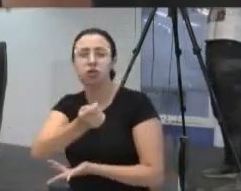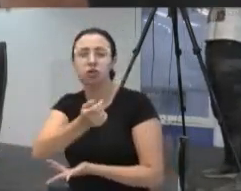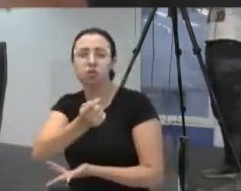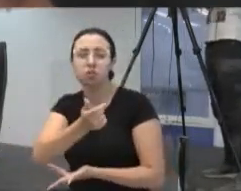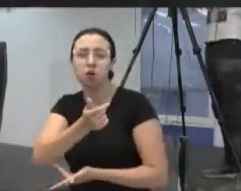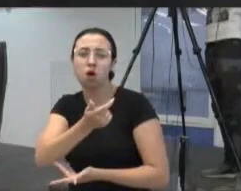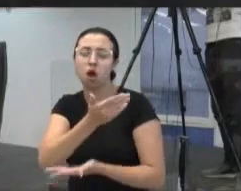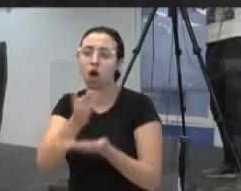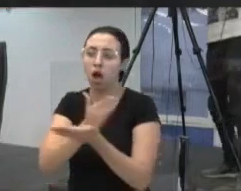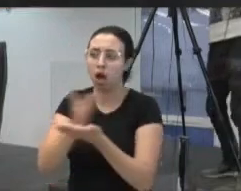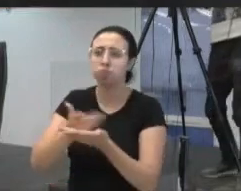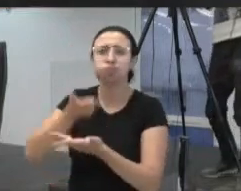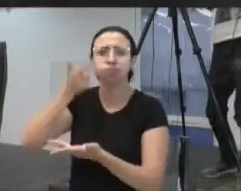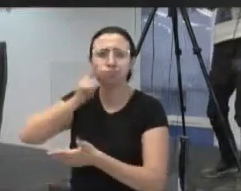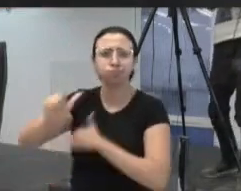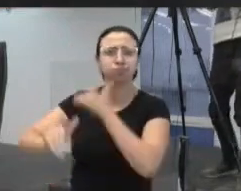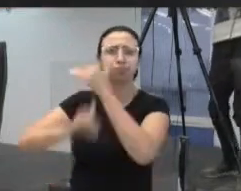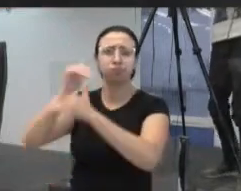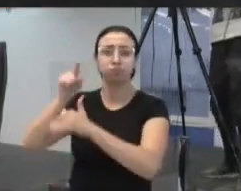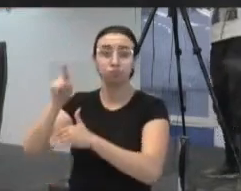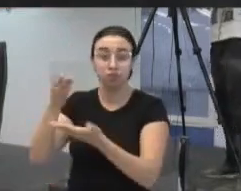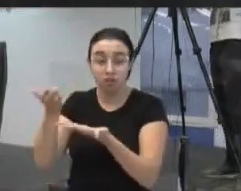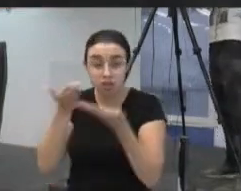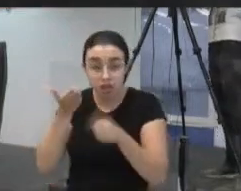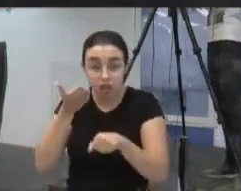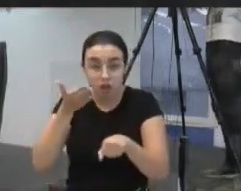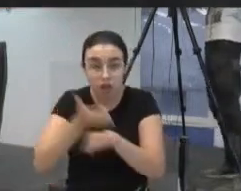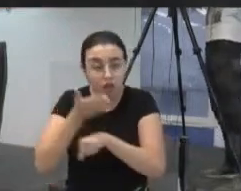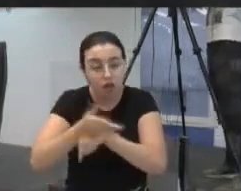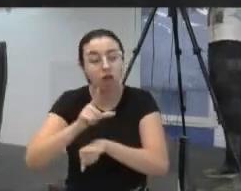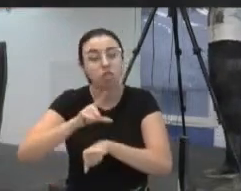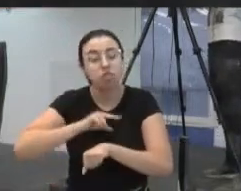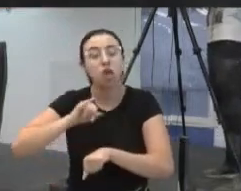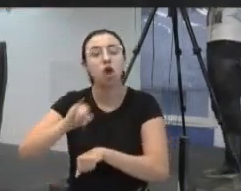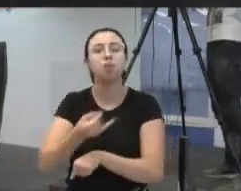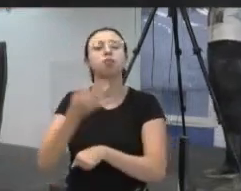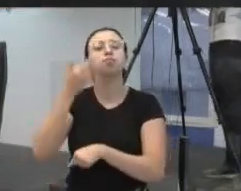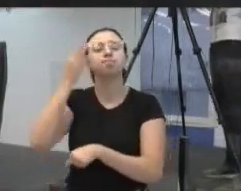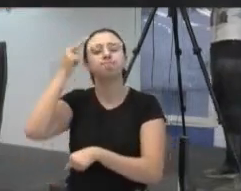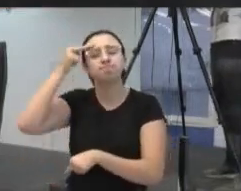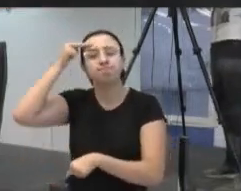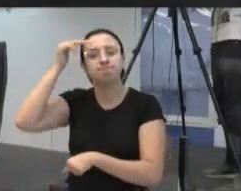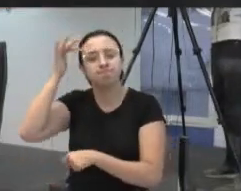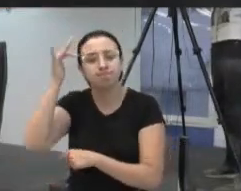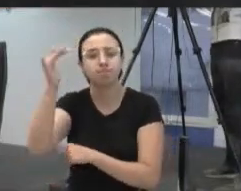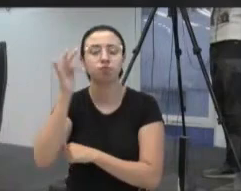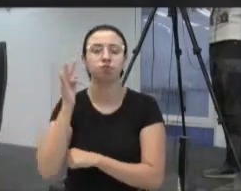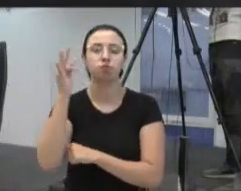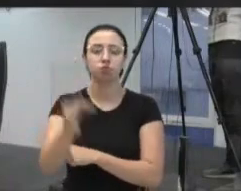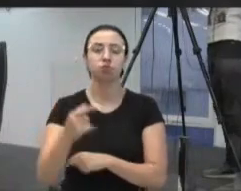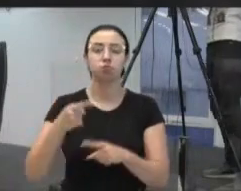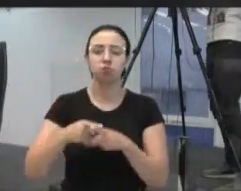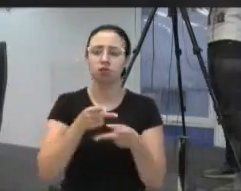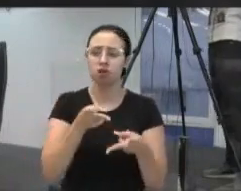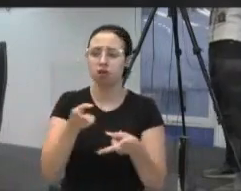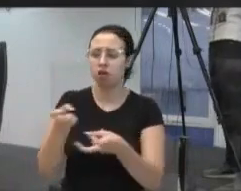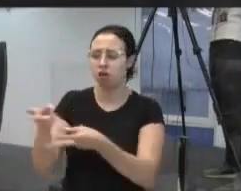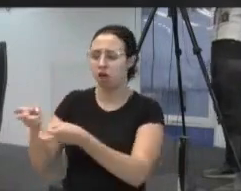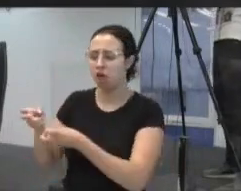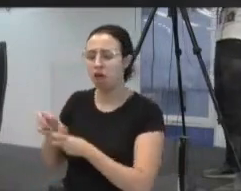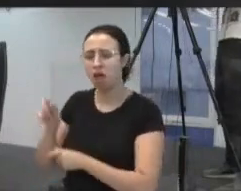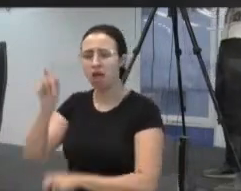pensam grande. Se você entrar aqui, você vai ter condição de sonhar, porque isso que eu vejo nas ruas, as pessoas perderam o